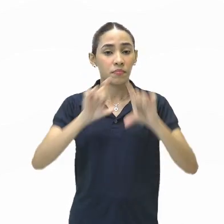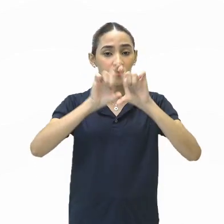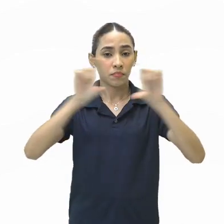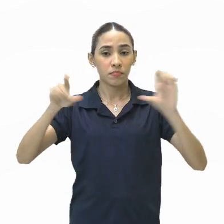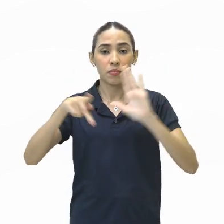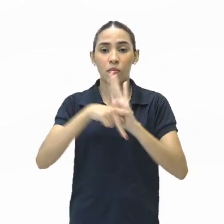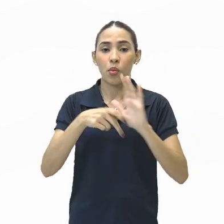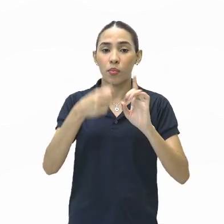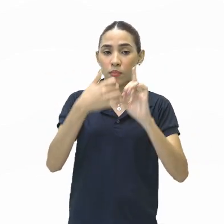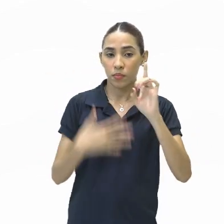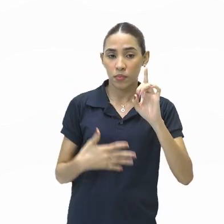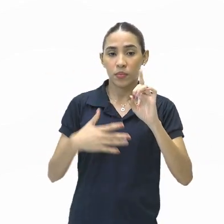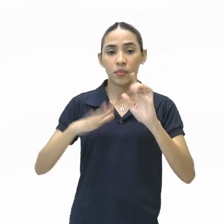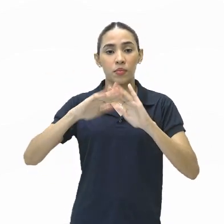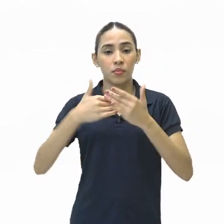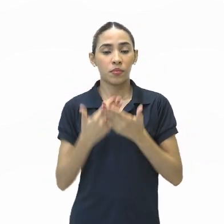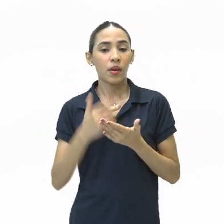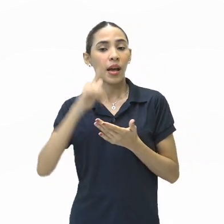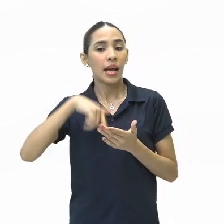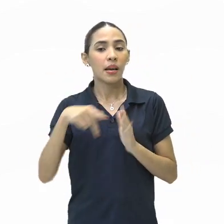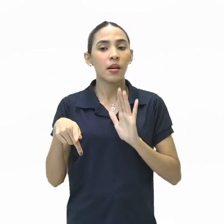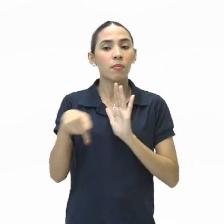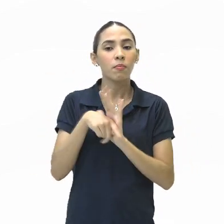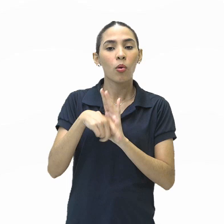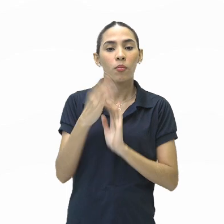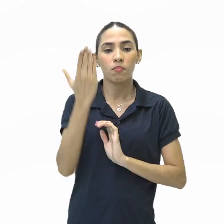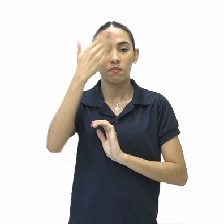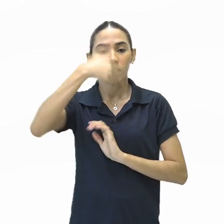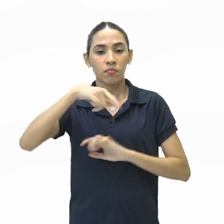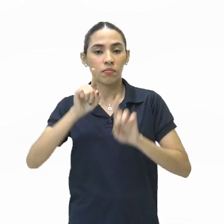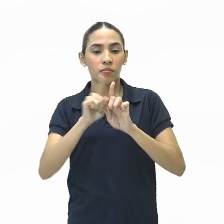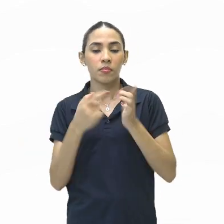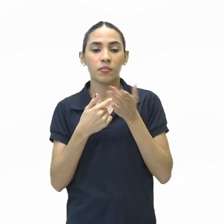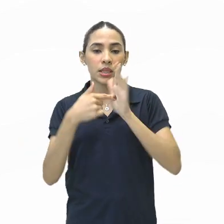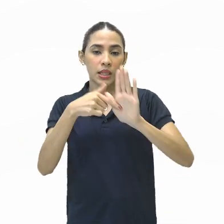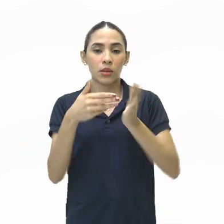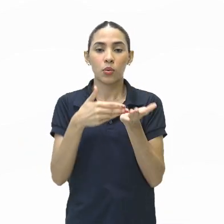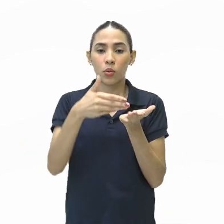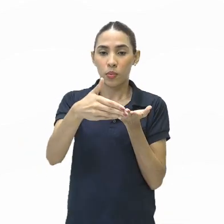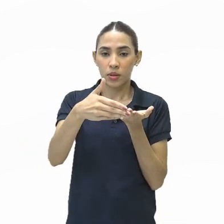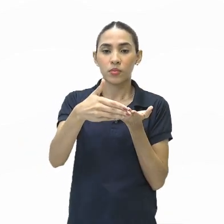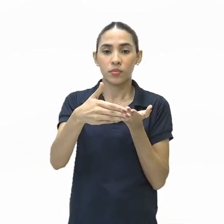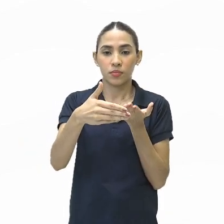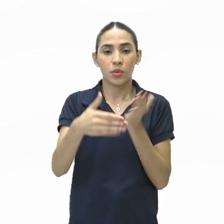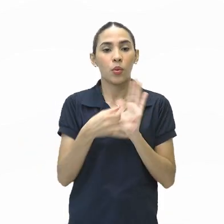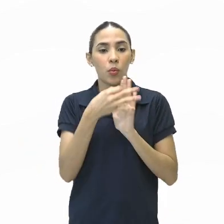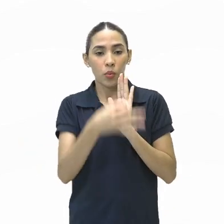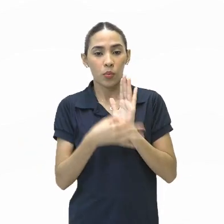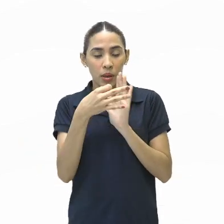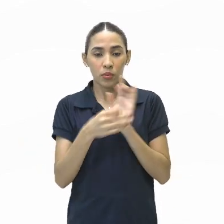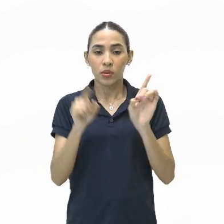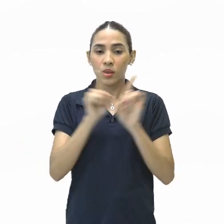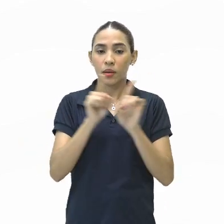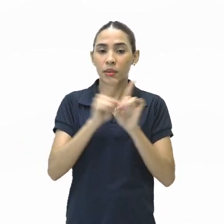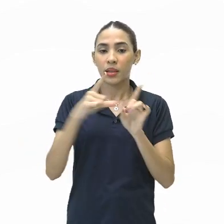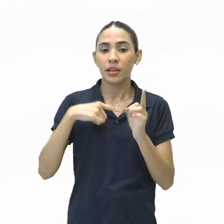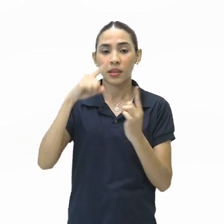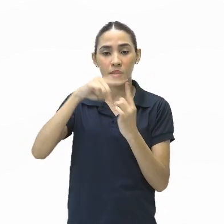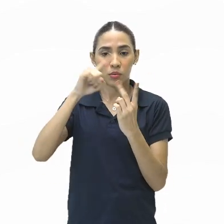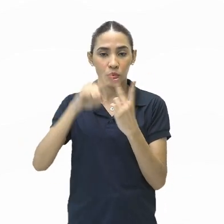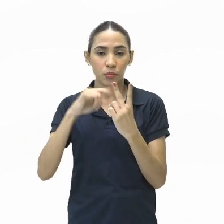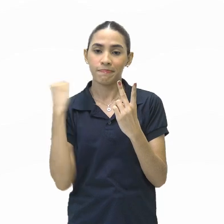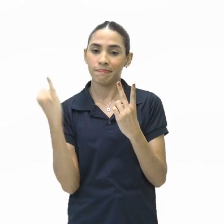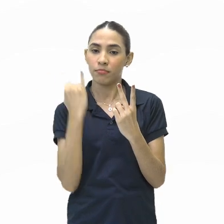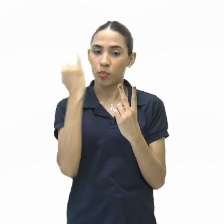das dissertações escolares são reservados para a comprovação da tese apresentada na introdução. Um argumento é composto por